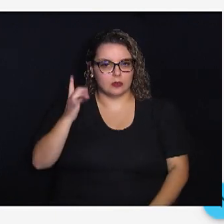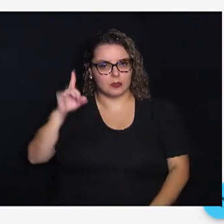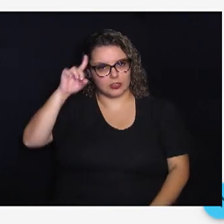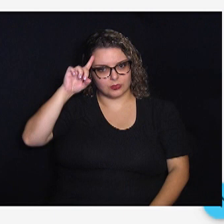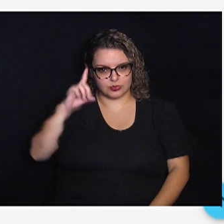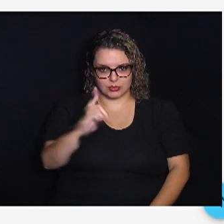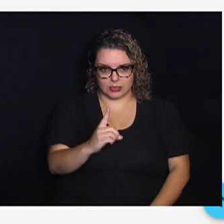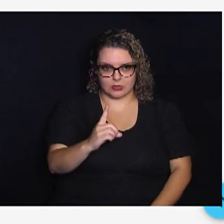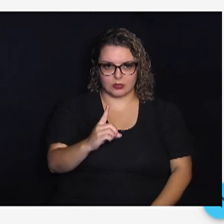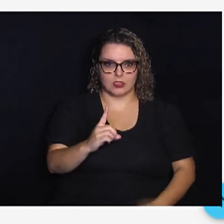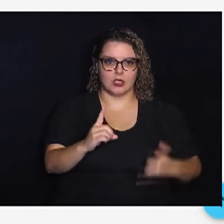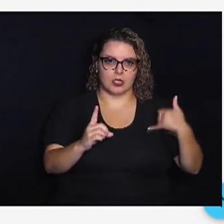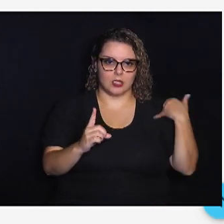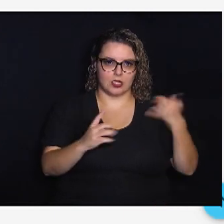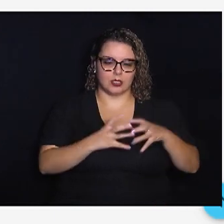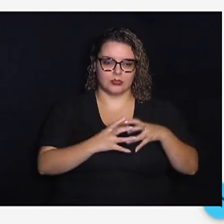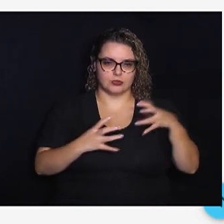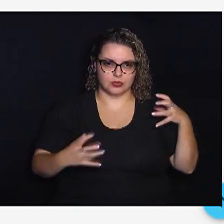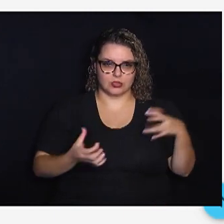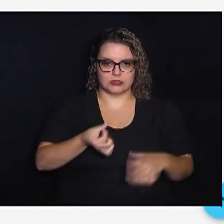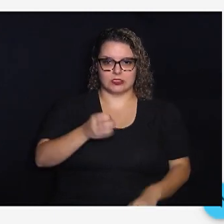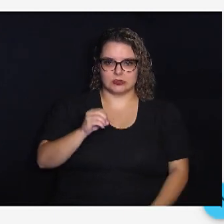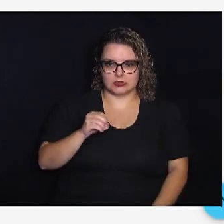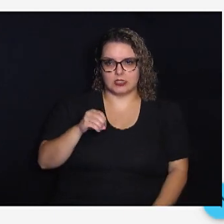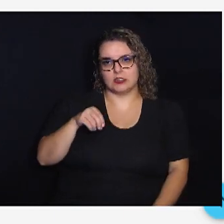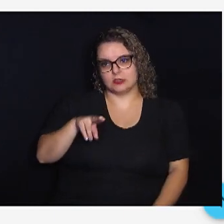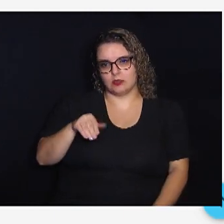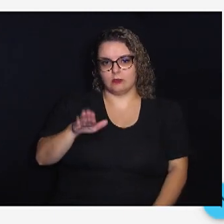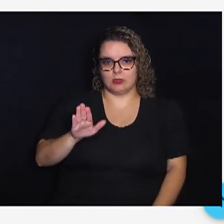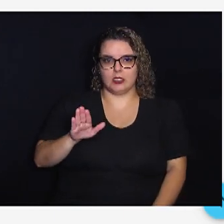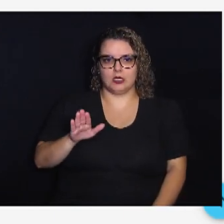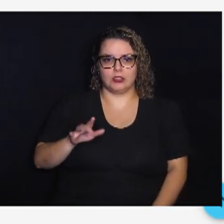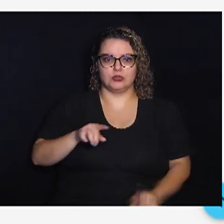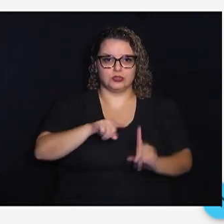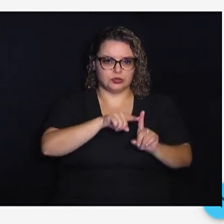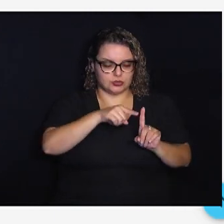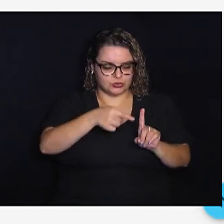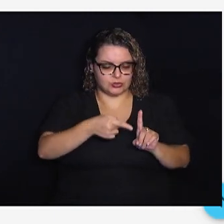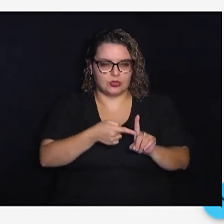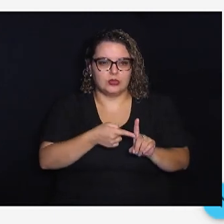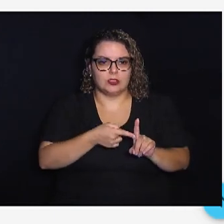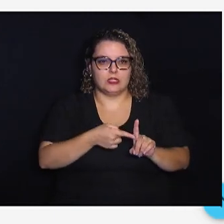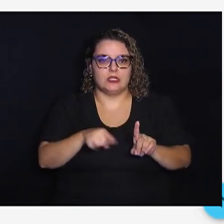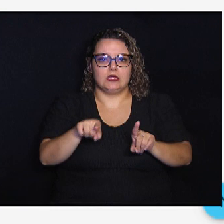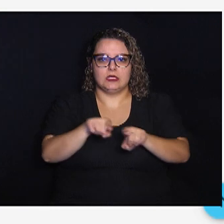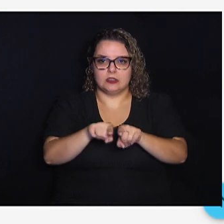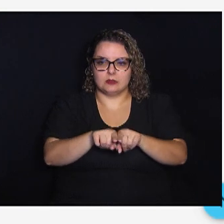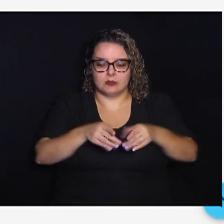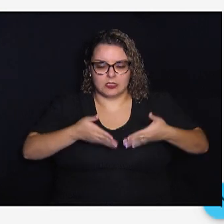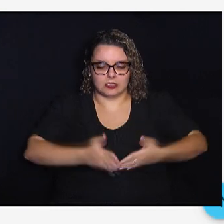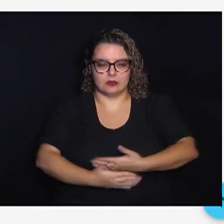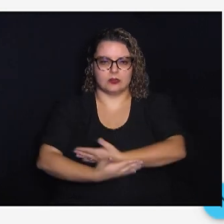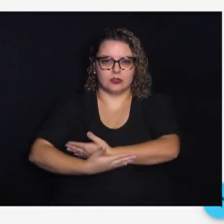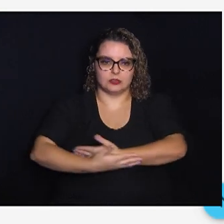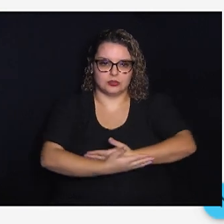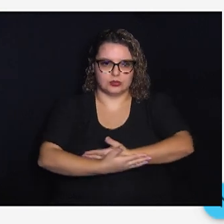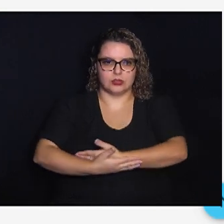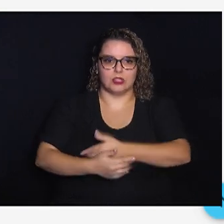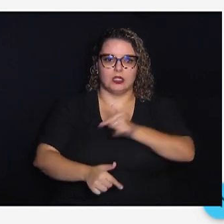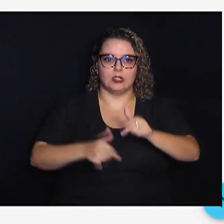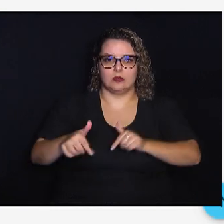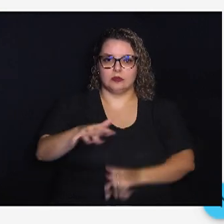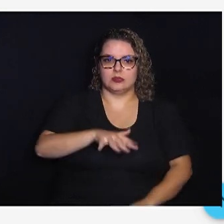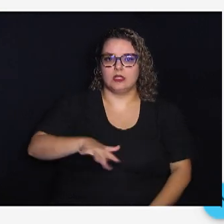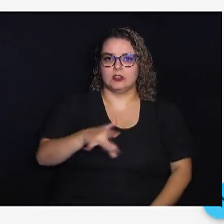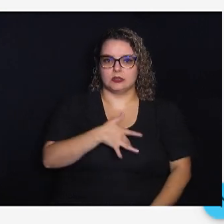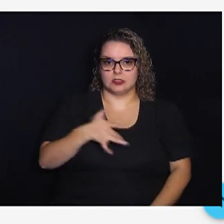D? Idosos, 60 anos ou mais, gestantes e puérperas, trabalhadores da área da